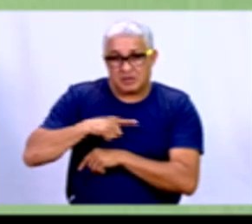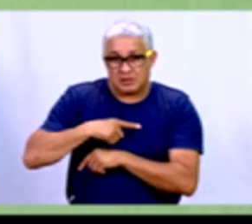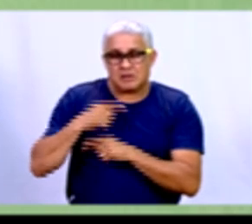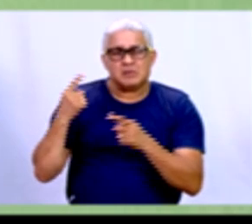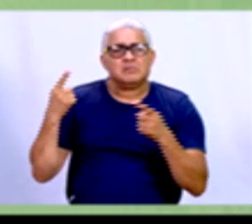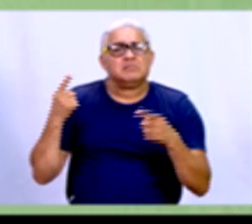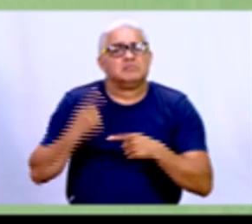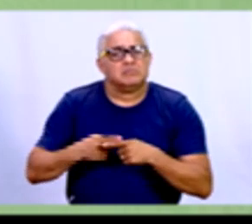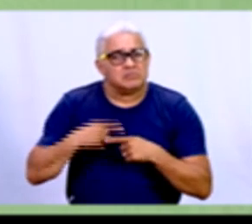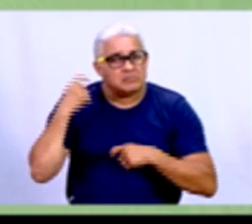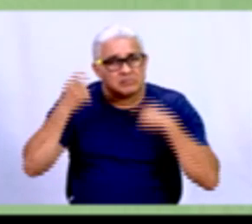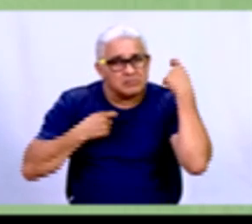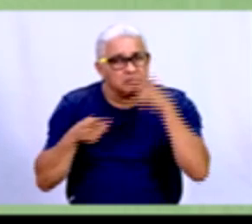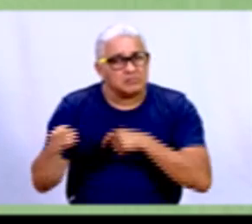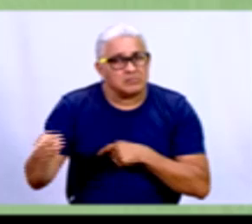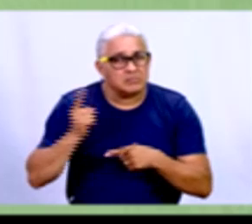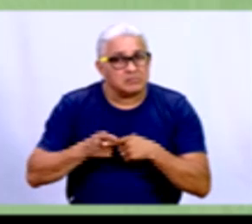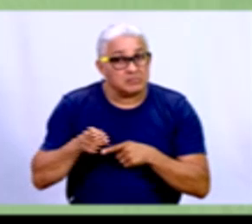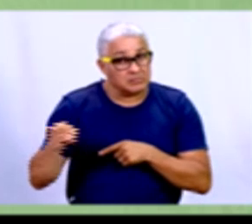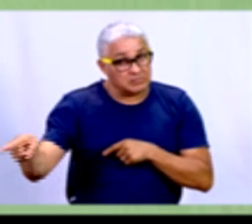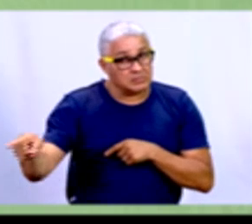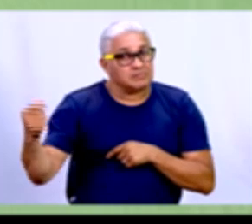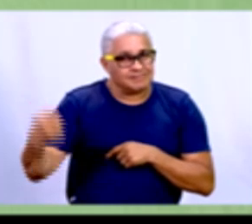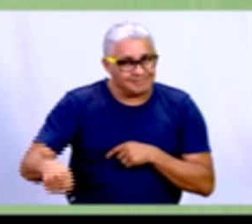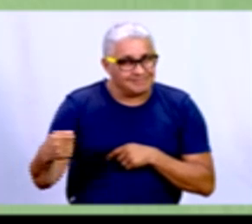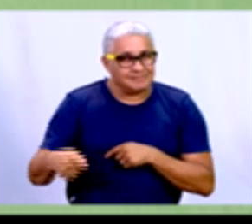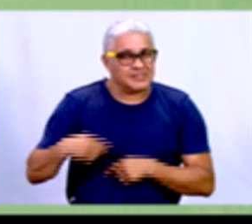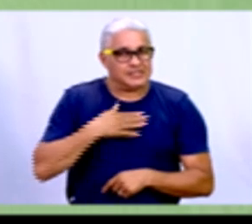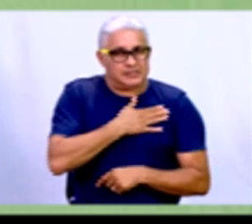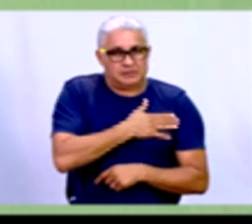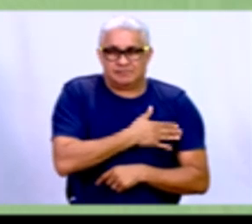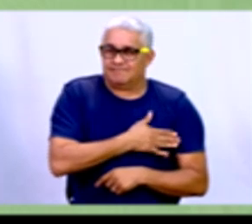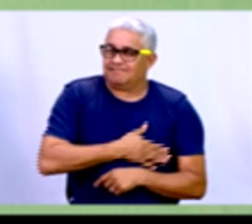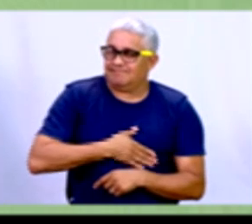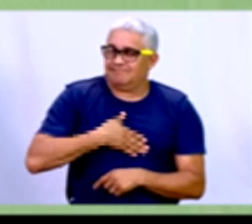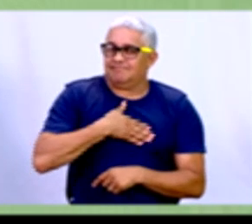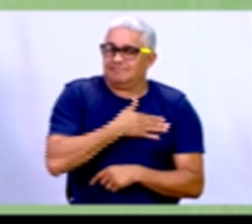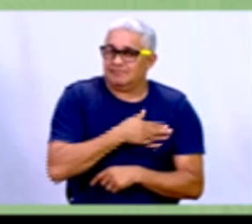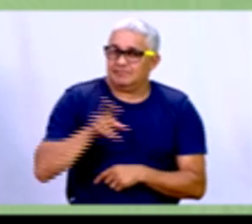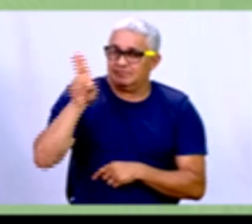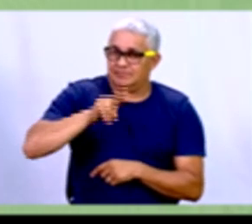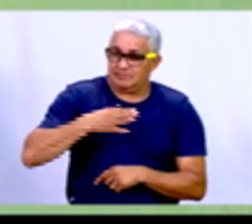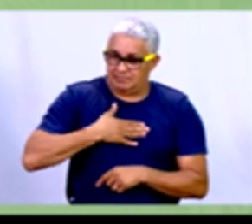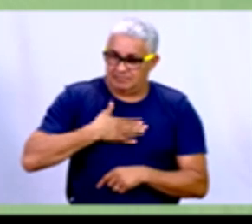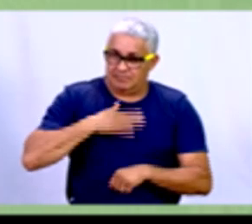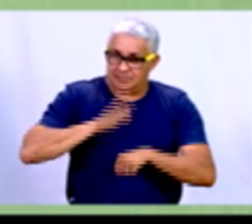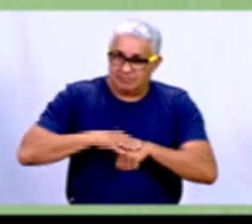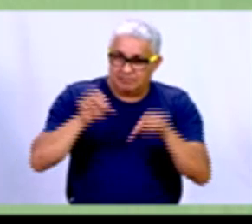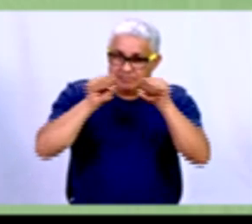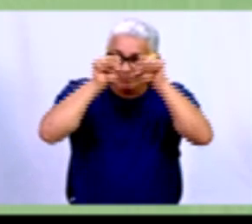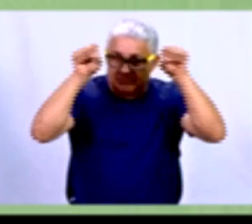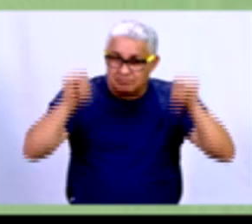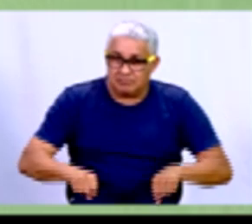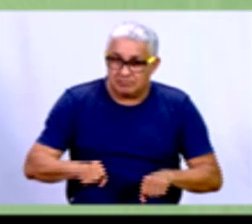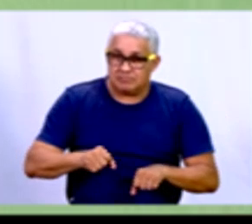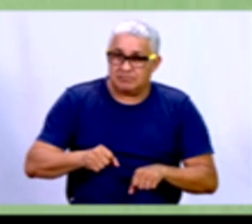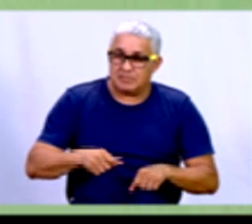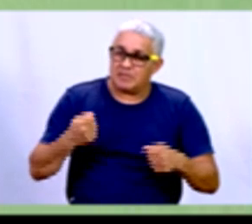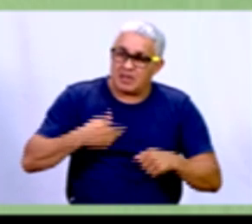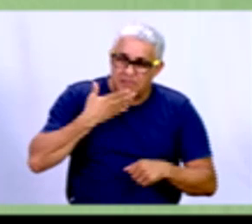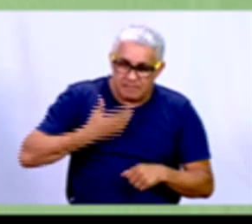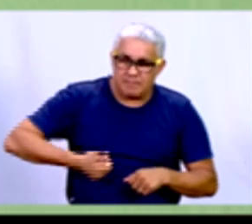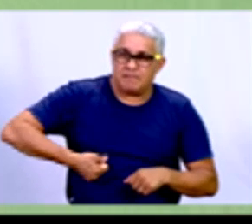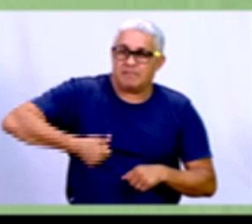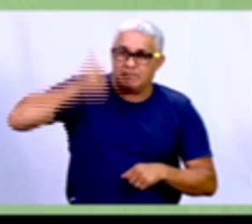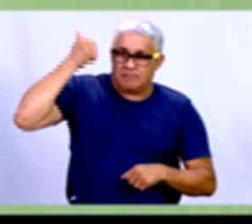preocupar? Porque esse usuário ele precisa estar satisfeito em usar o meu sistema, ele precisa melhorar a